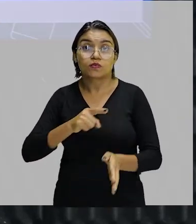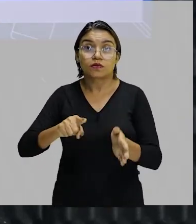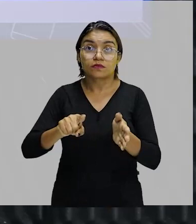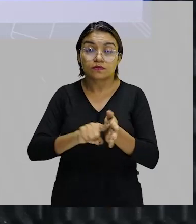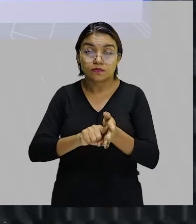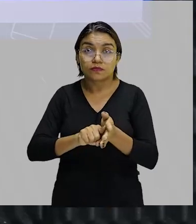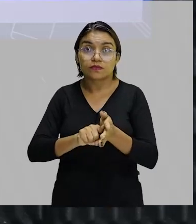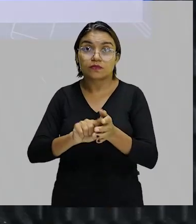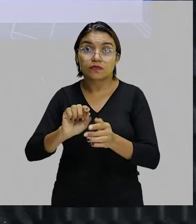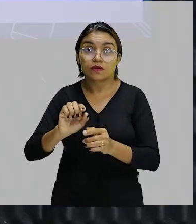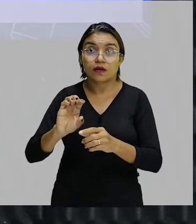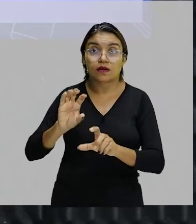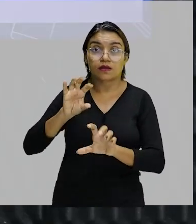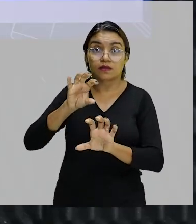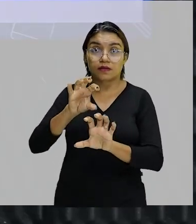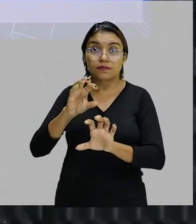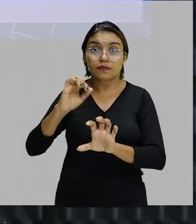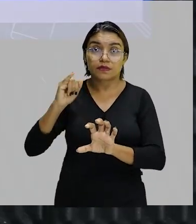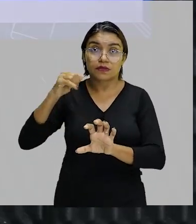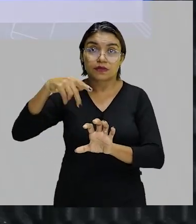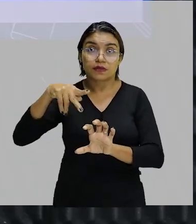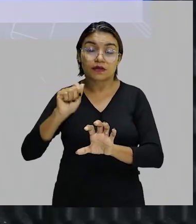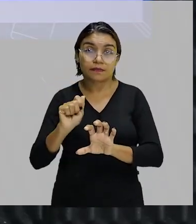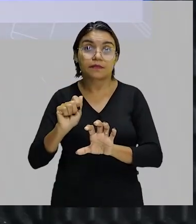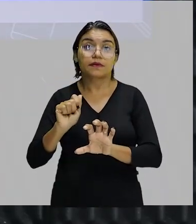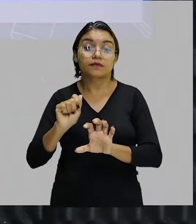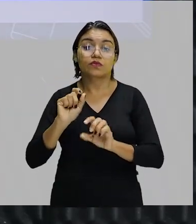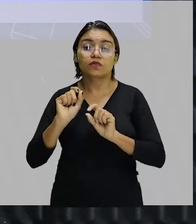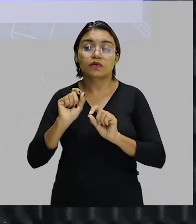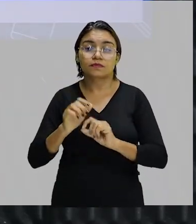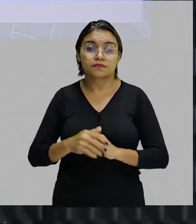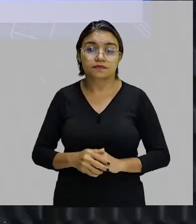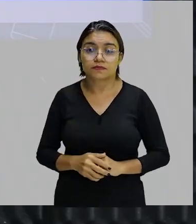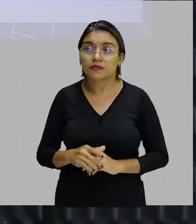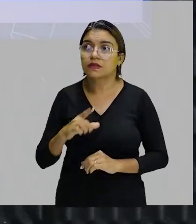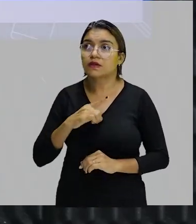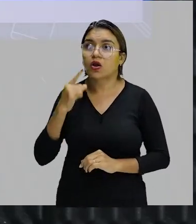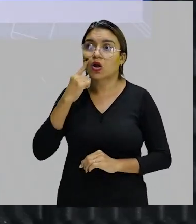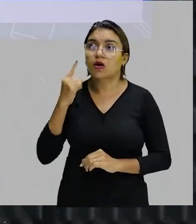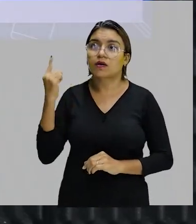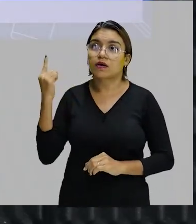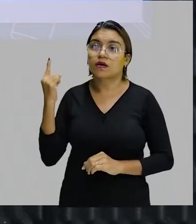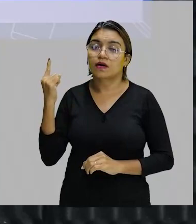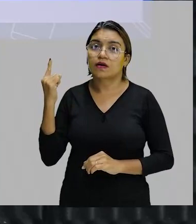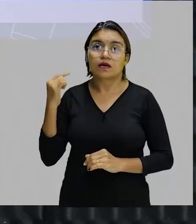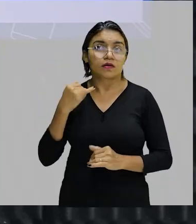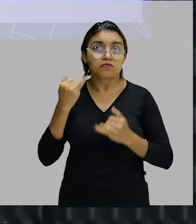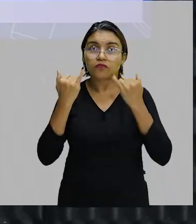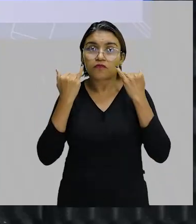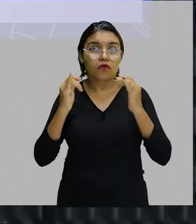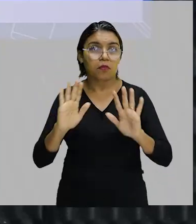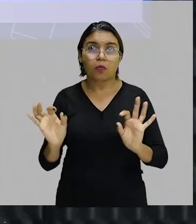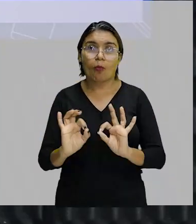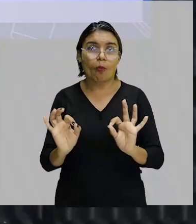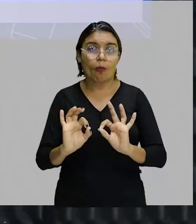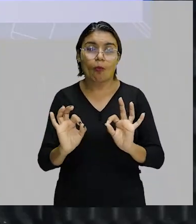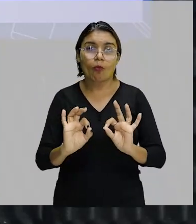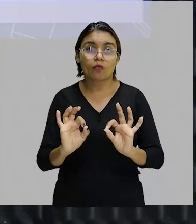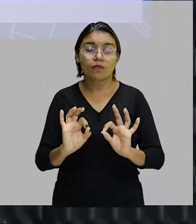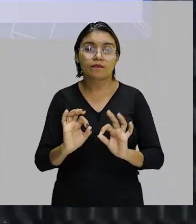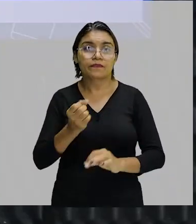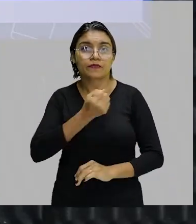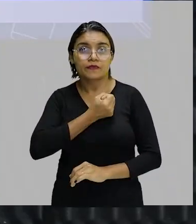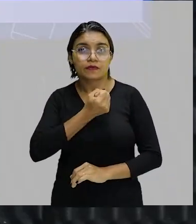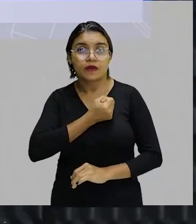expoente ímpar tem como resposta um número, outro número negativo. E neste caso, ó, foi informado que não tem termo negativo. Os